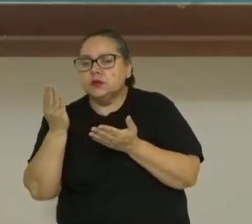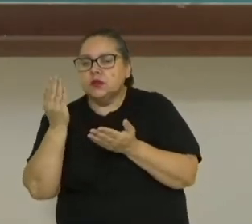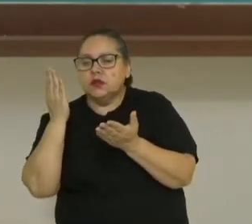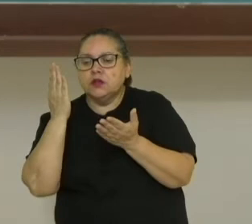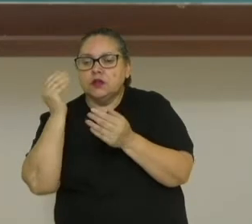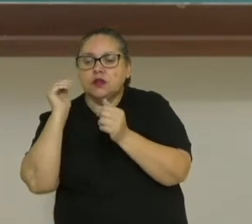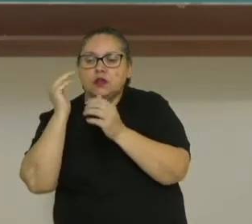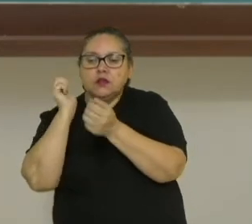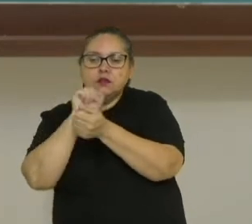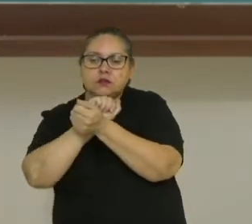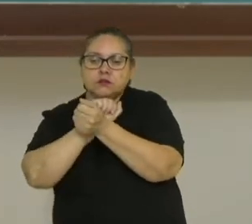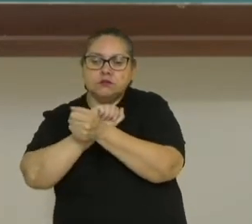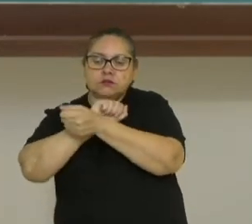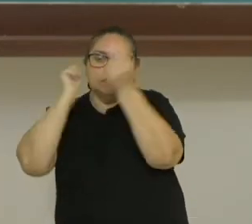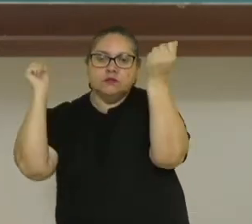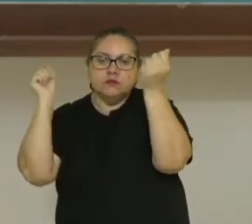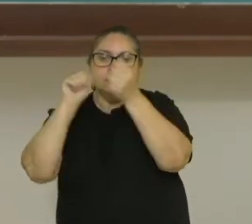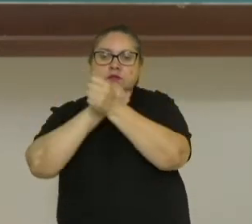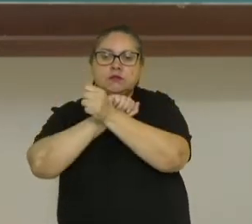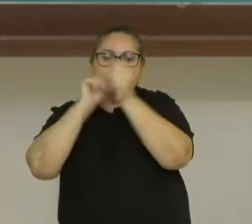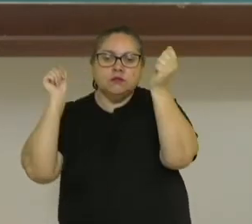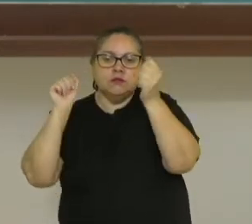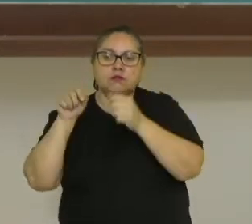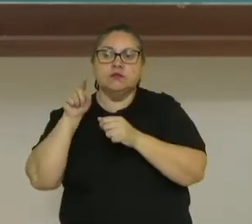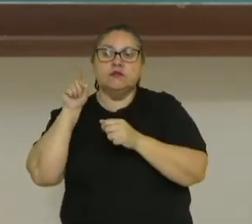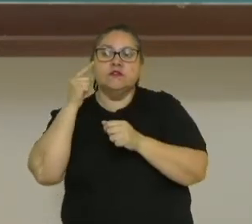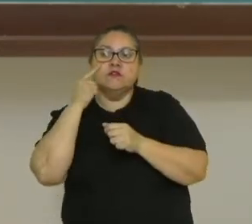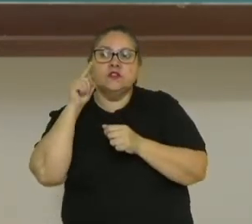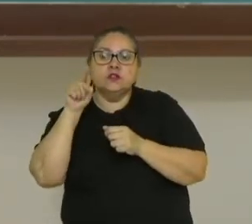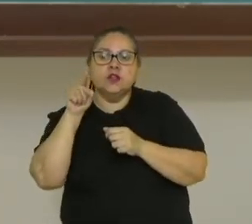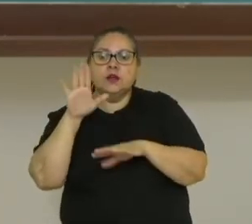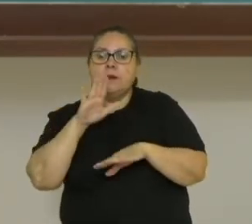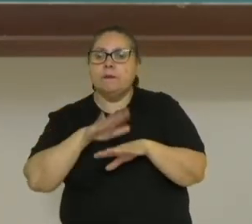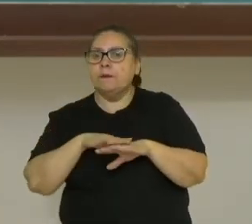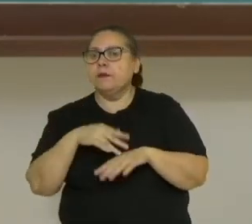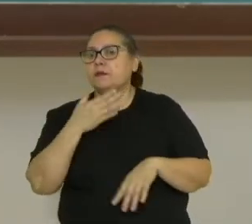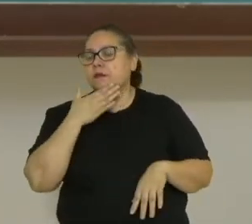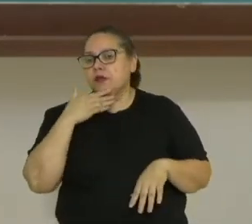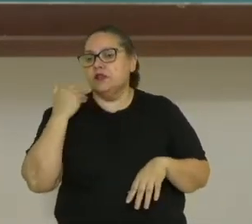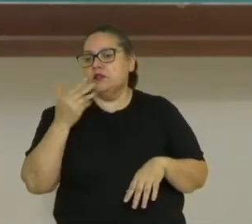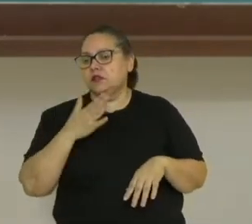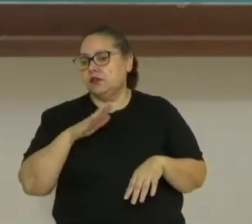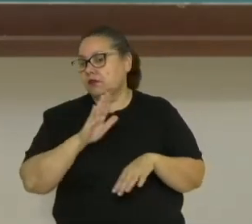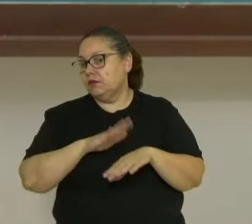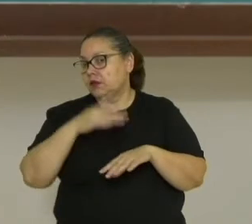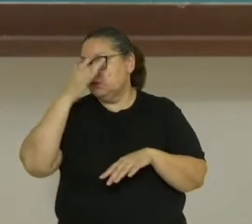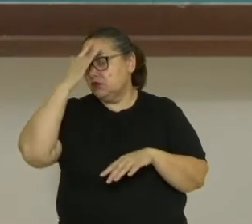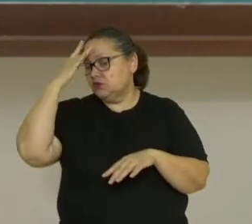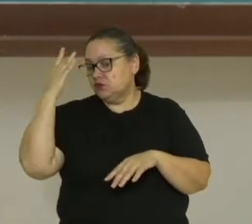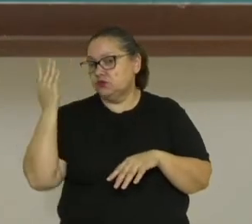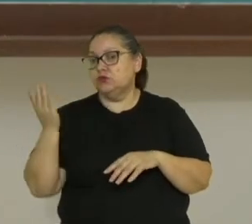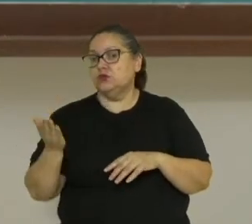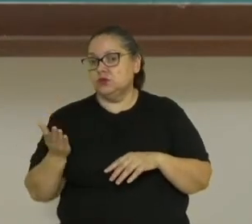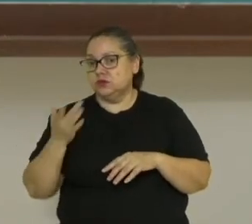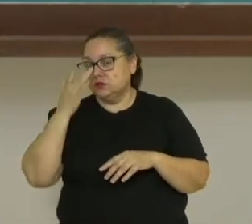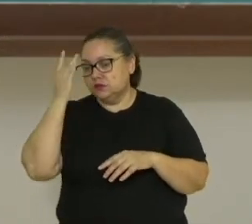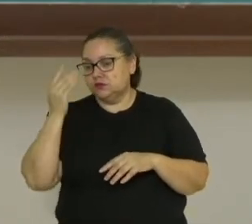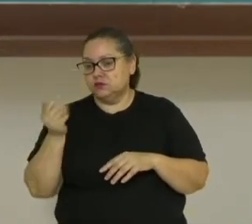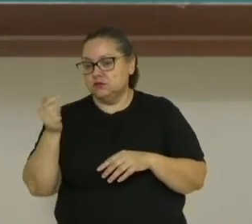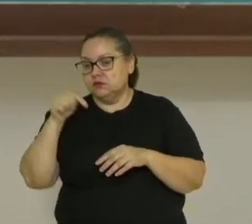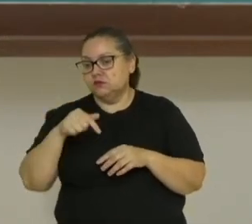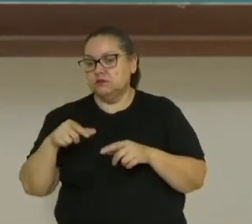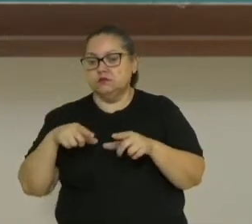escravidão naquela época, porque eles viram que era mais interessante ter mais pessoas no